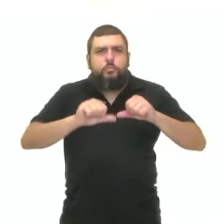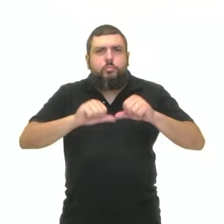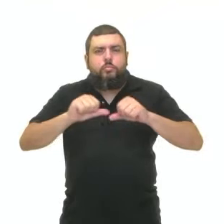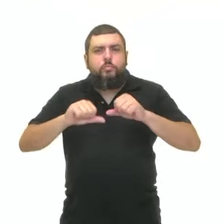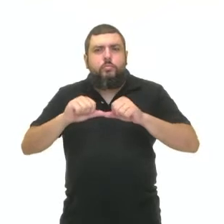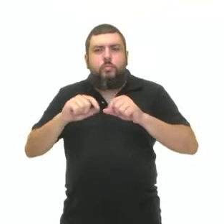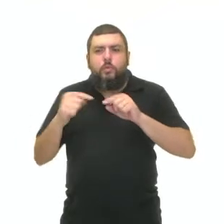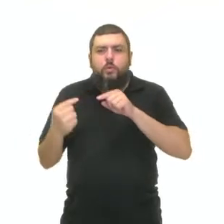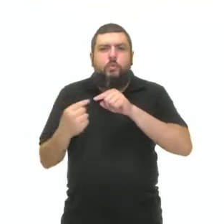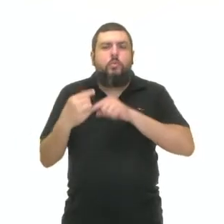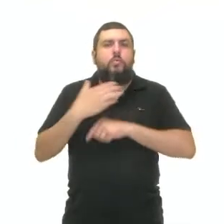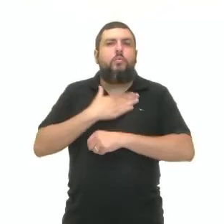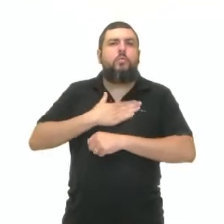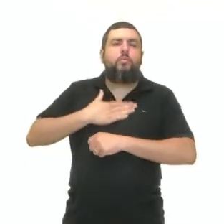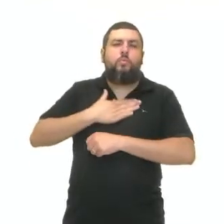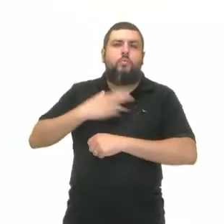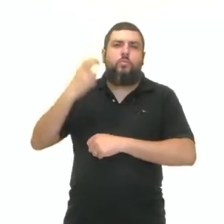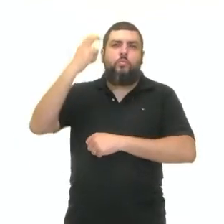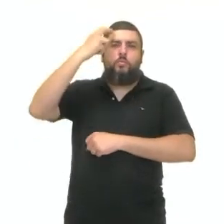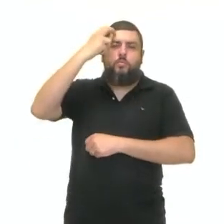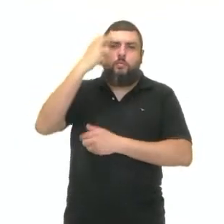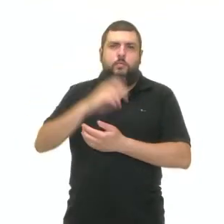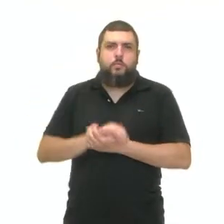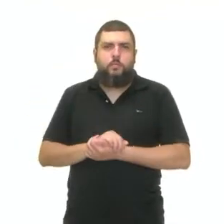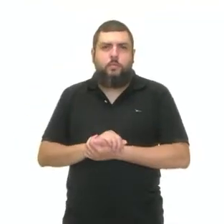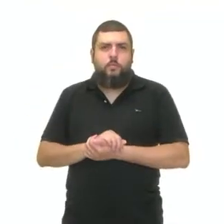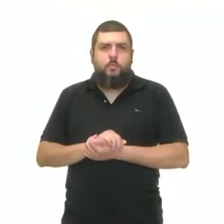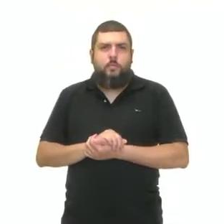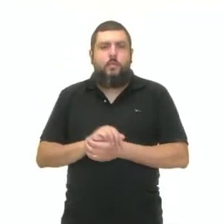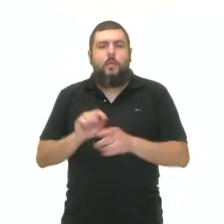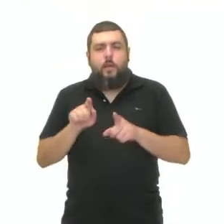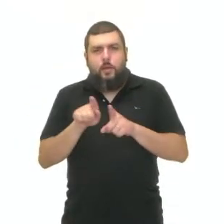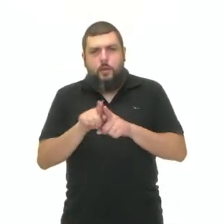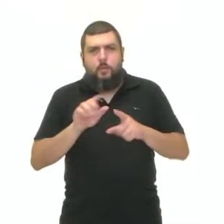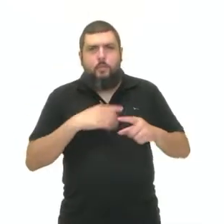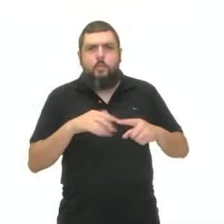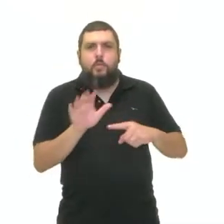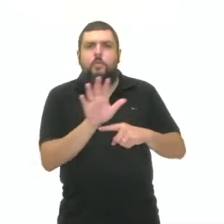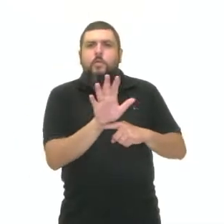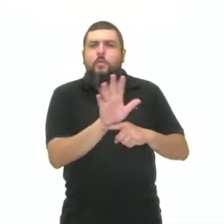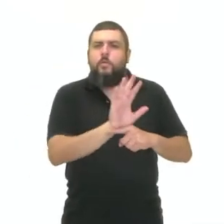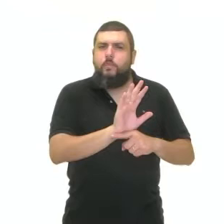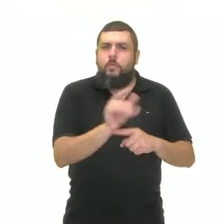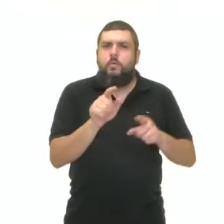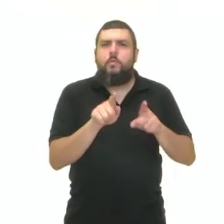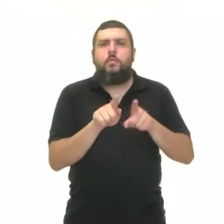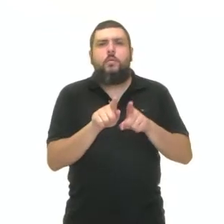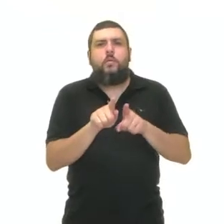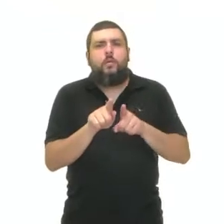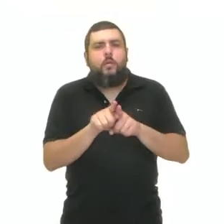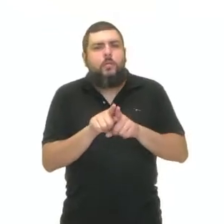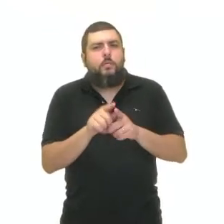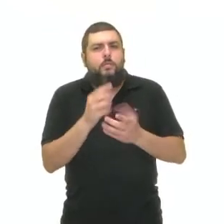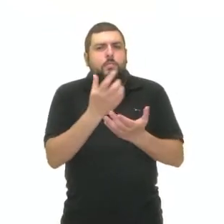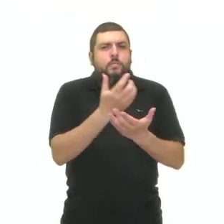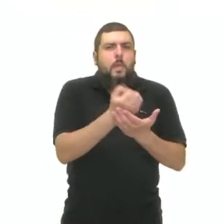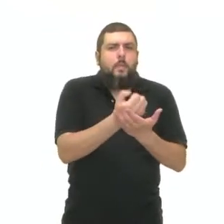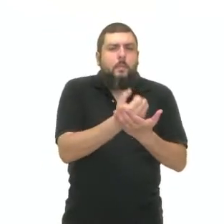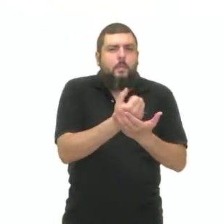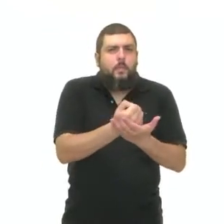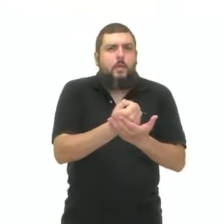infinitos. De fato, plataformas de transmissão de vídeos online começam a desenhar as suas séries de